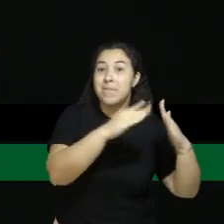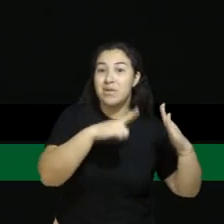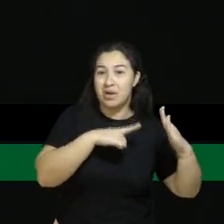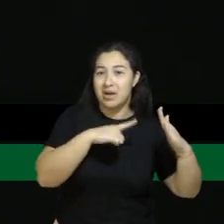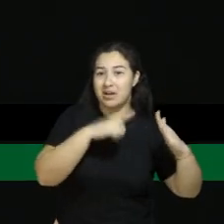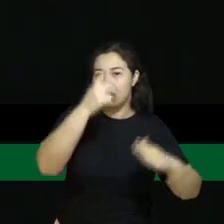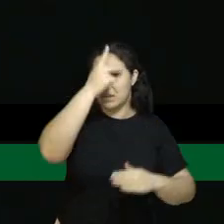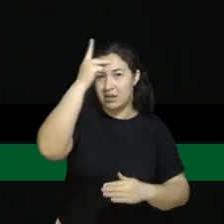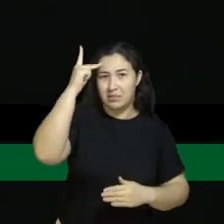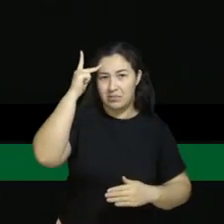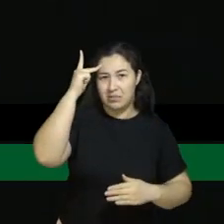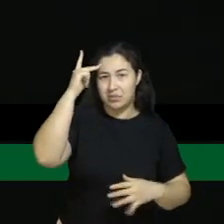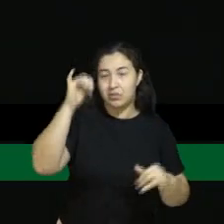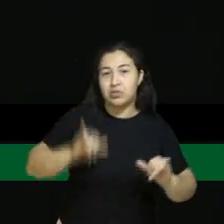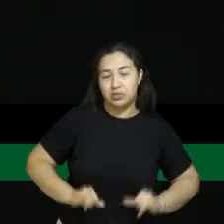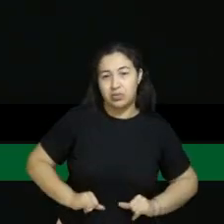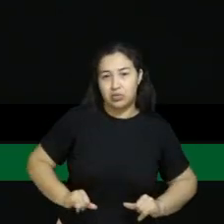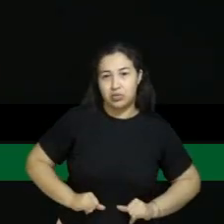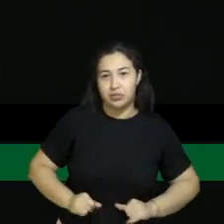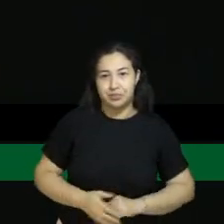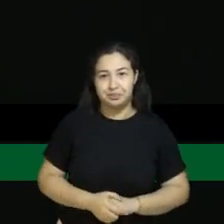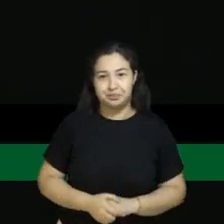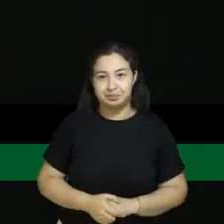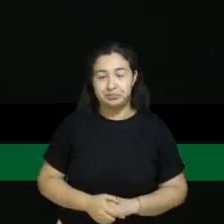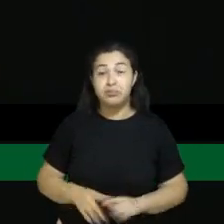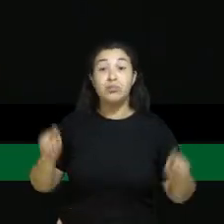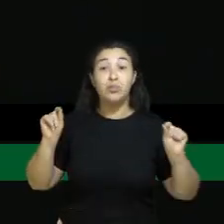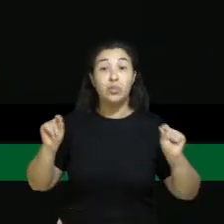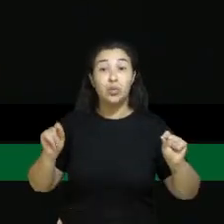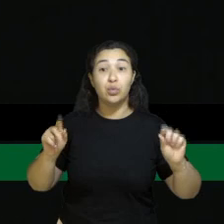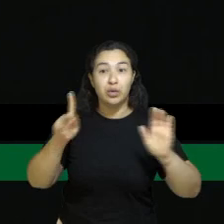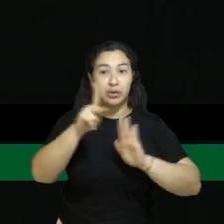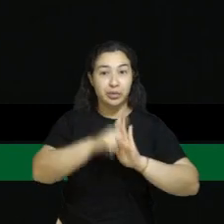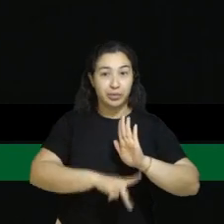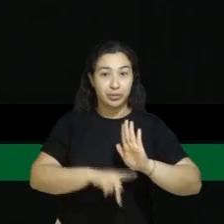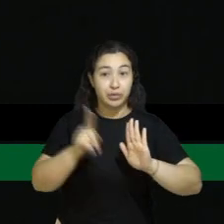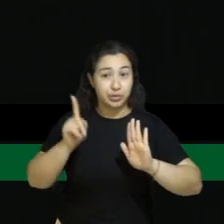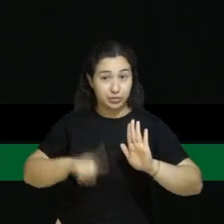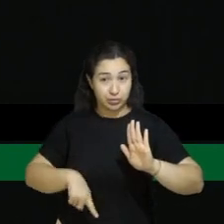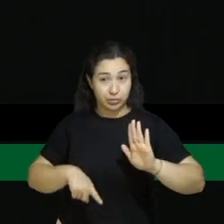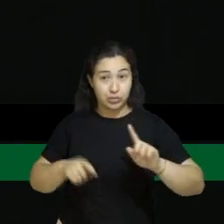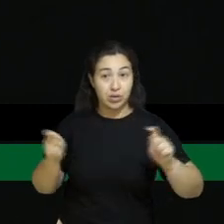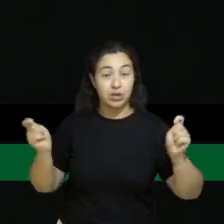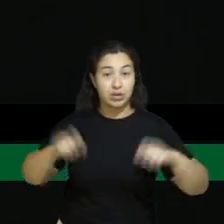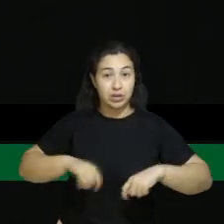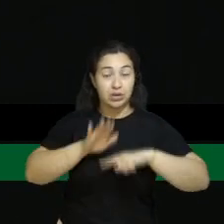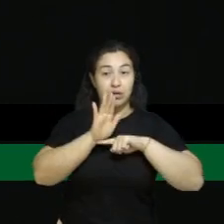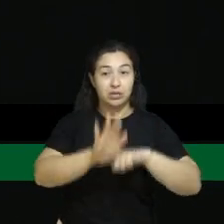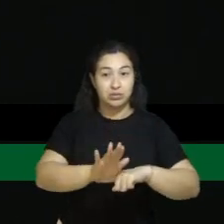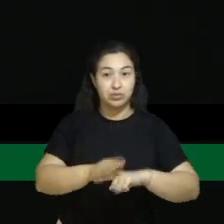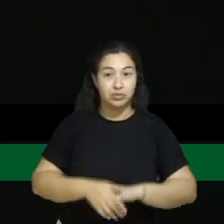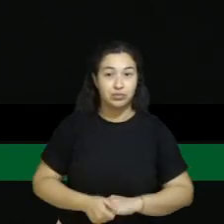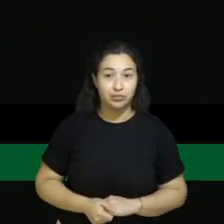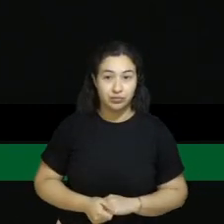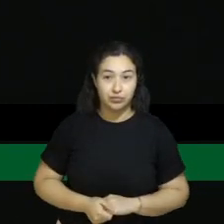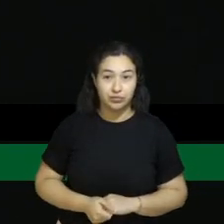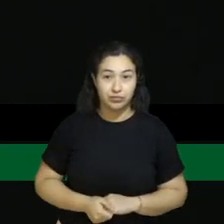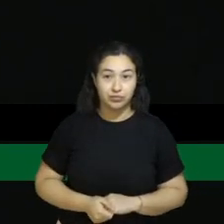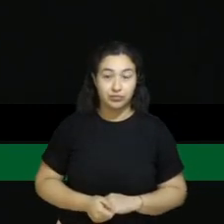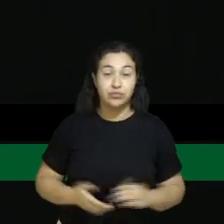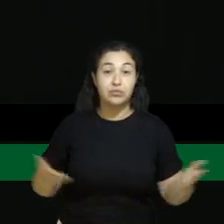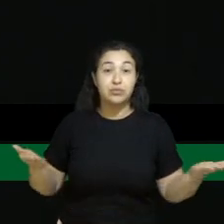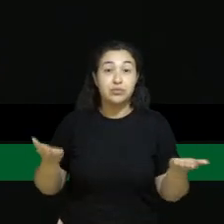Eu quero compartilhar com vocês do que se trata esse projeto e do que nós estamos falando. Hoje, em